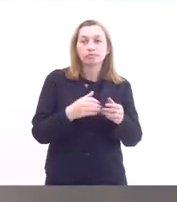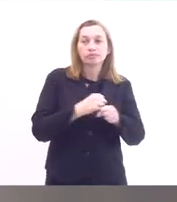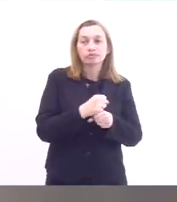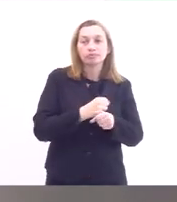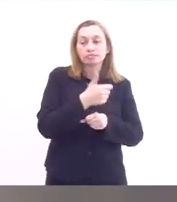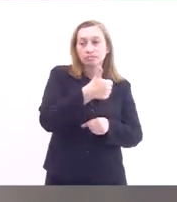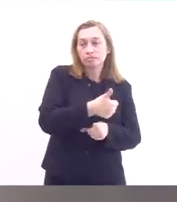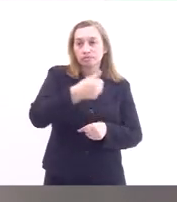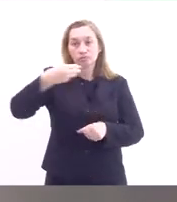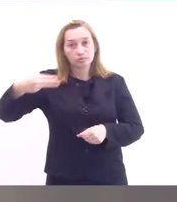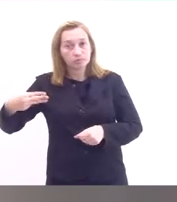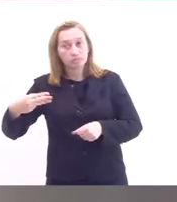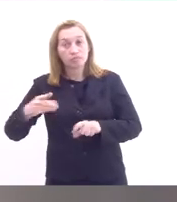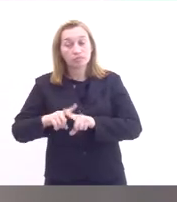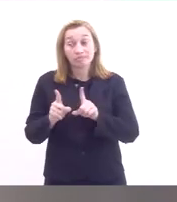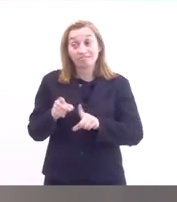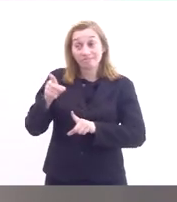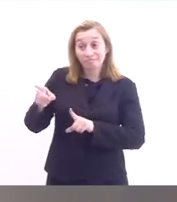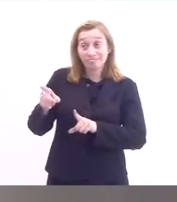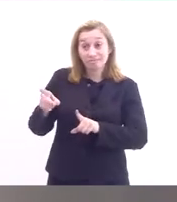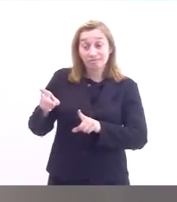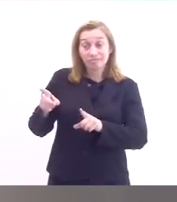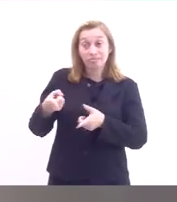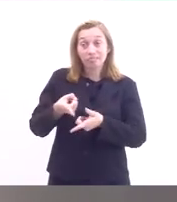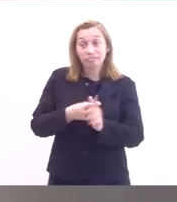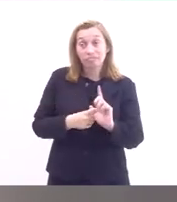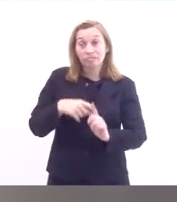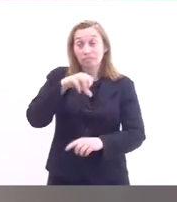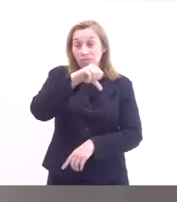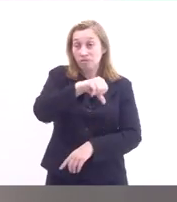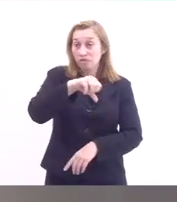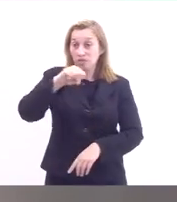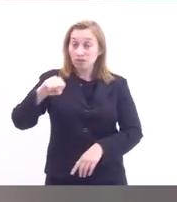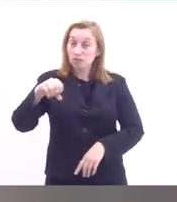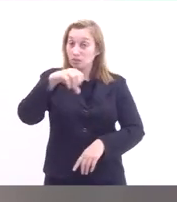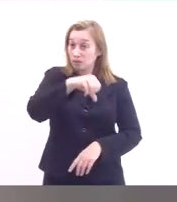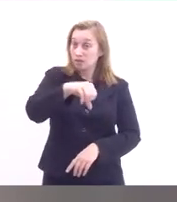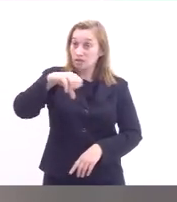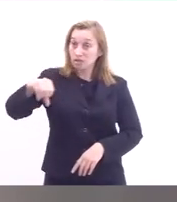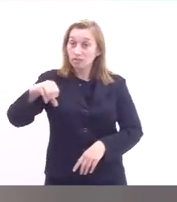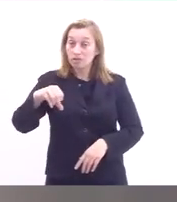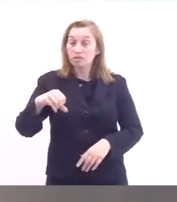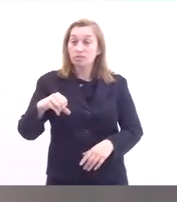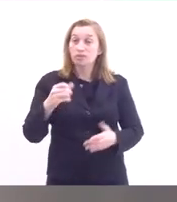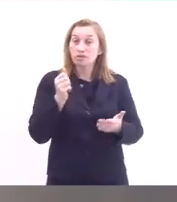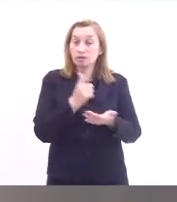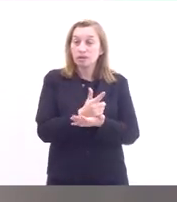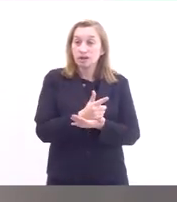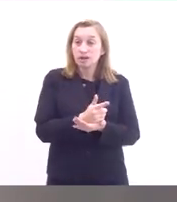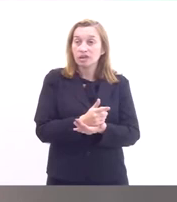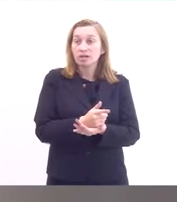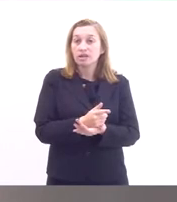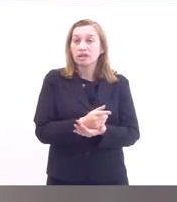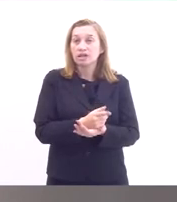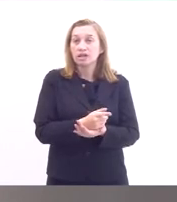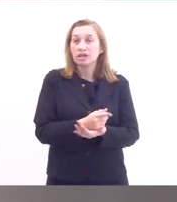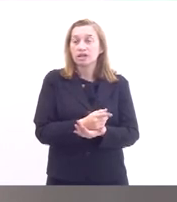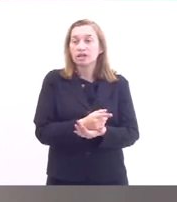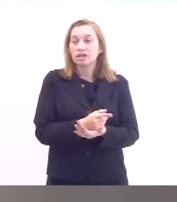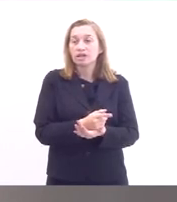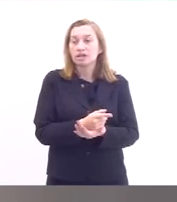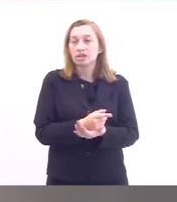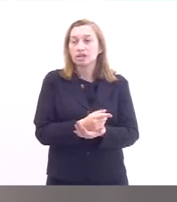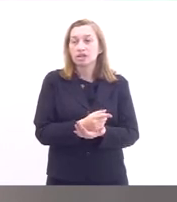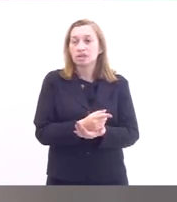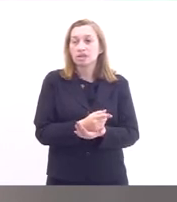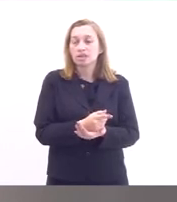2013. Mas aquela dívida lá de 98, 99, quando foi pactada, ela é